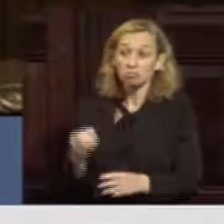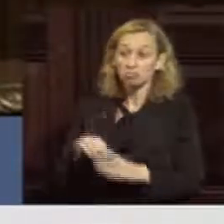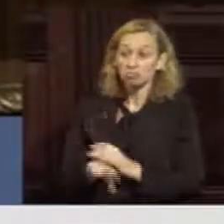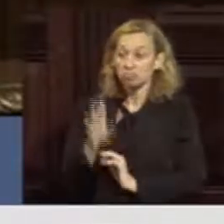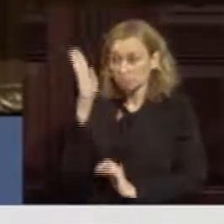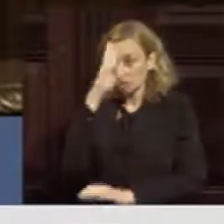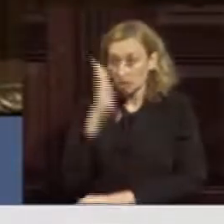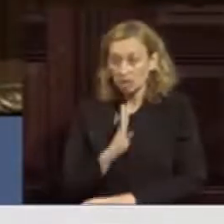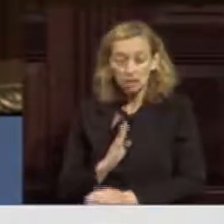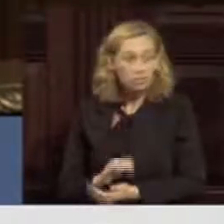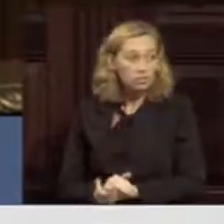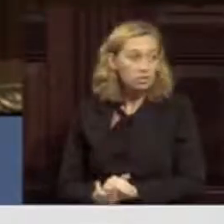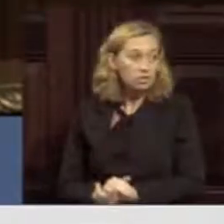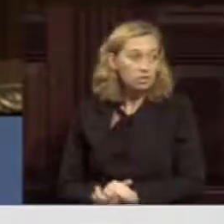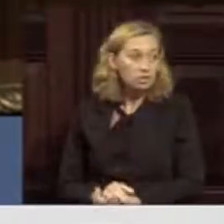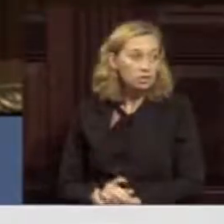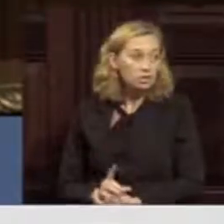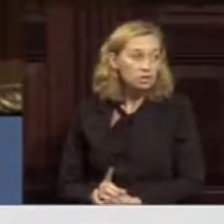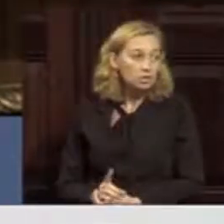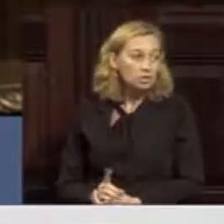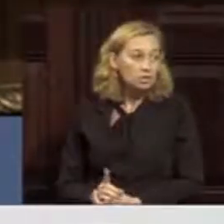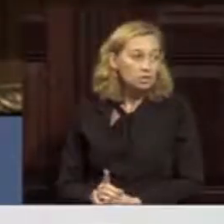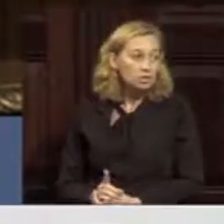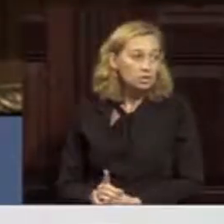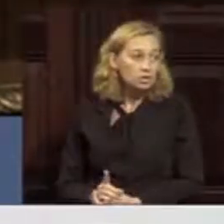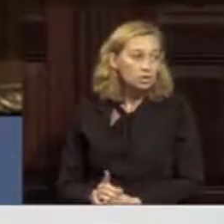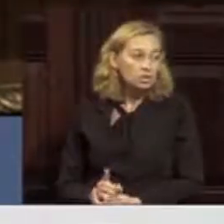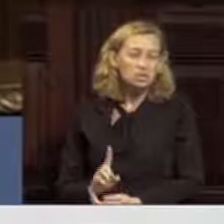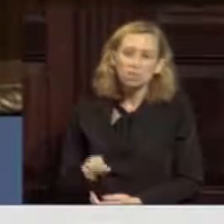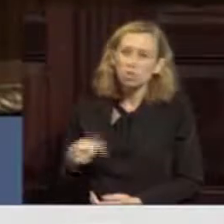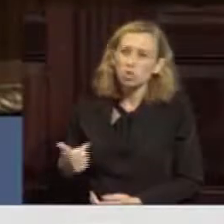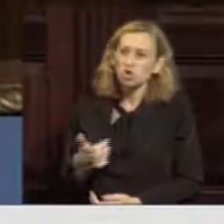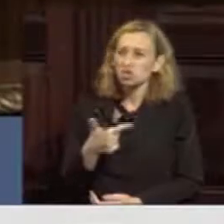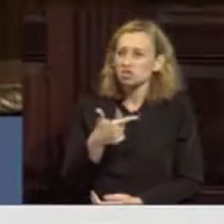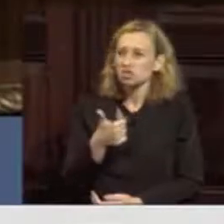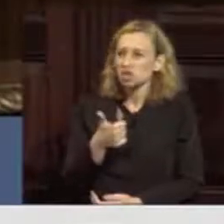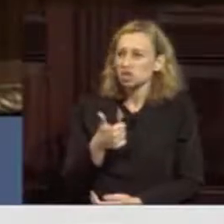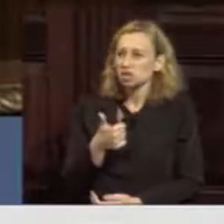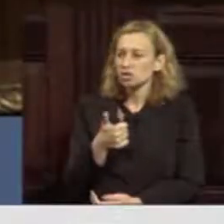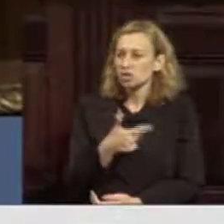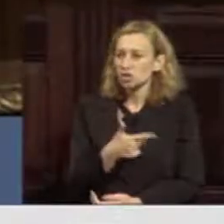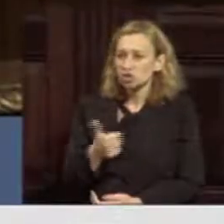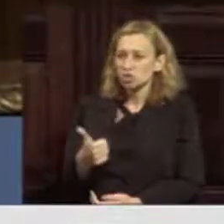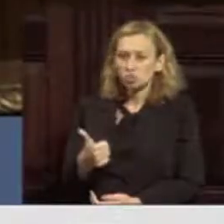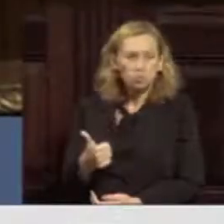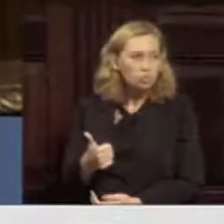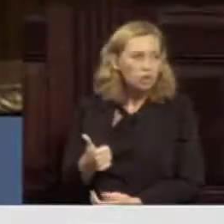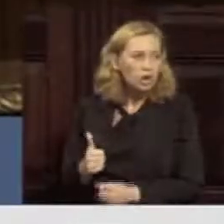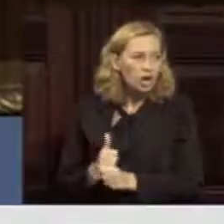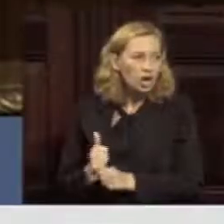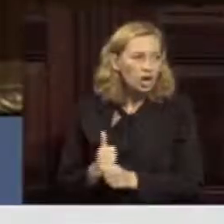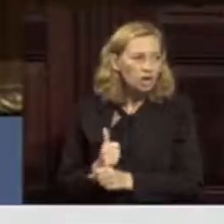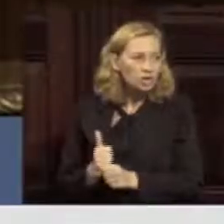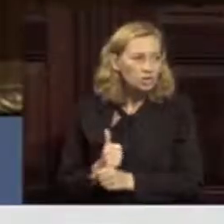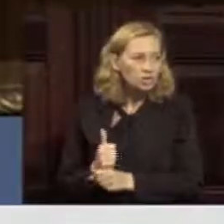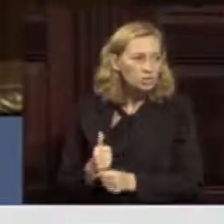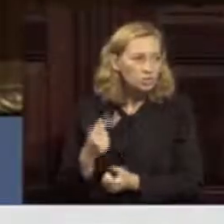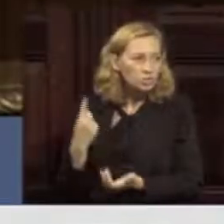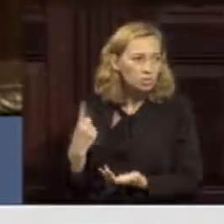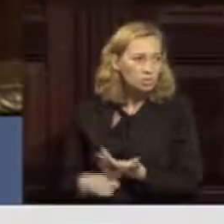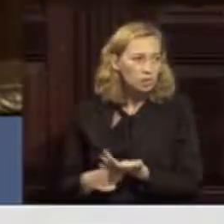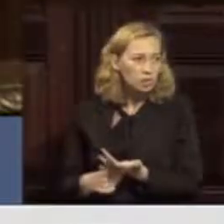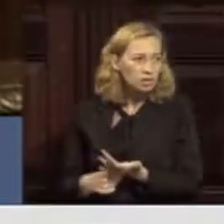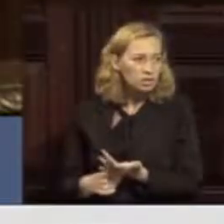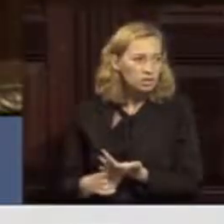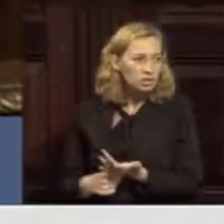pela Redemocratização, após 21 anos de ditadura civil-militar, pacto esse simbolizado